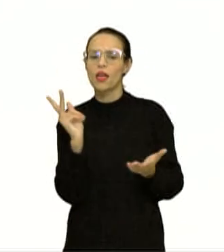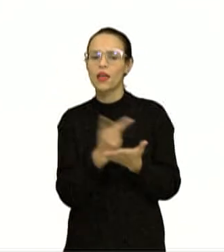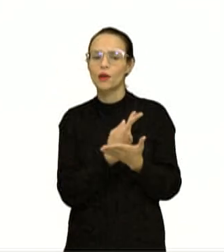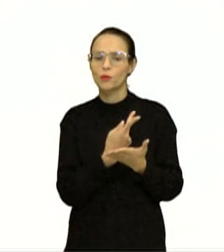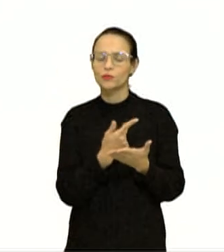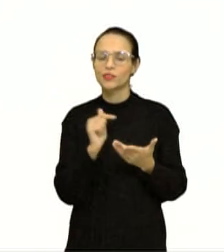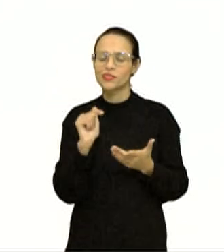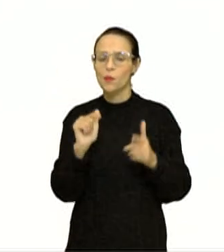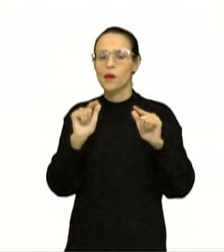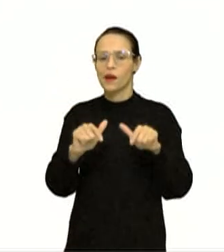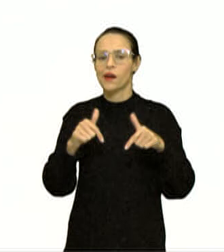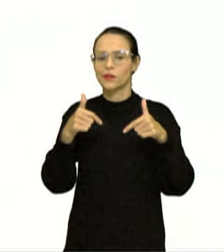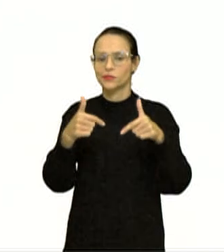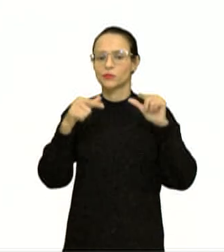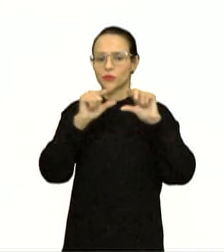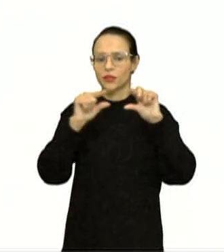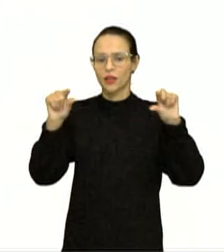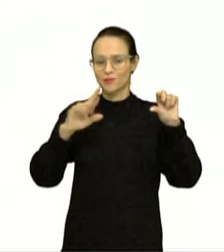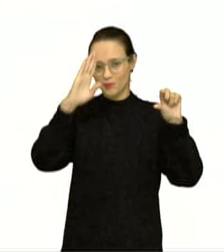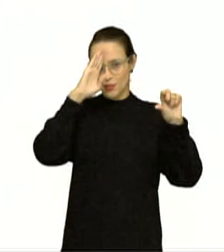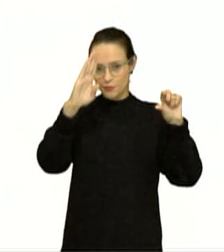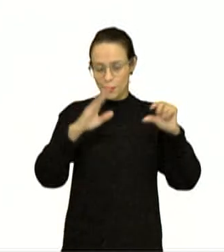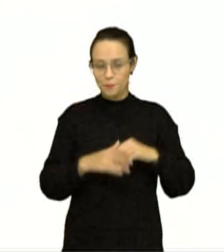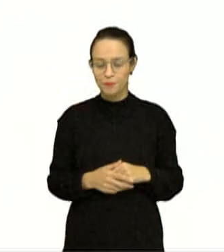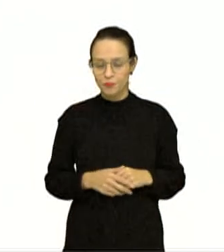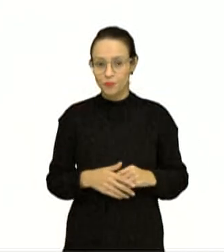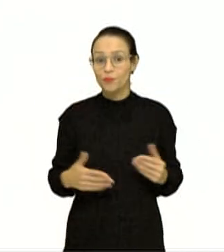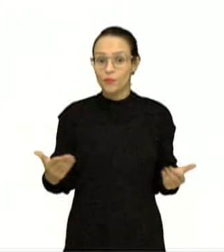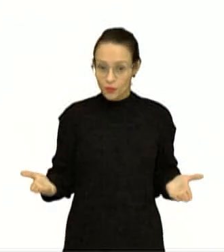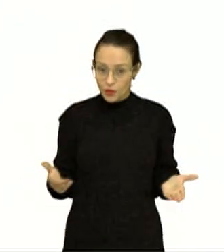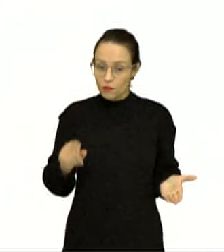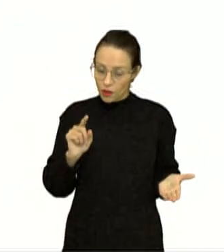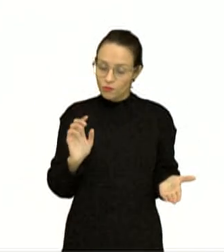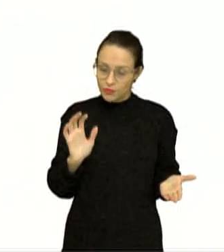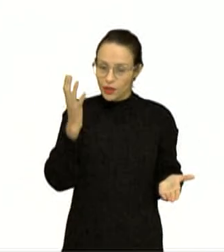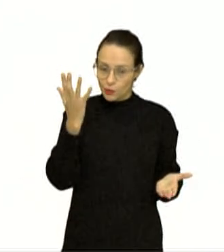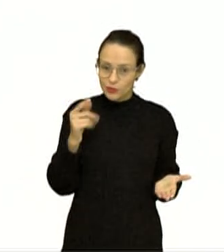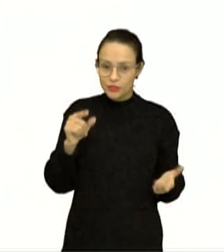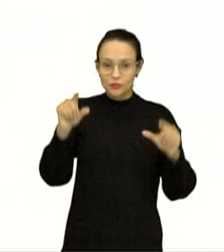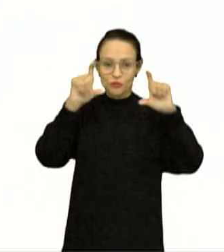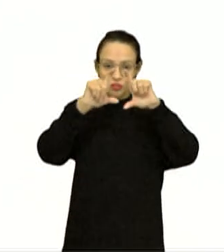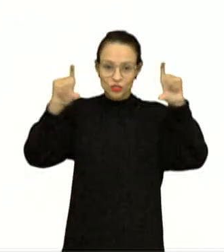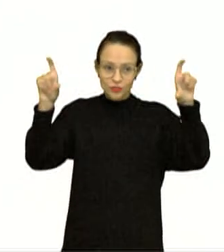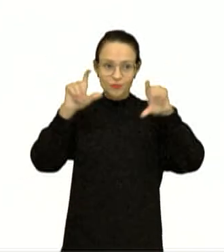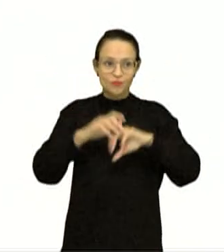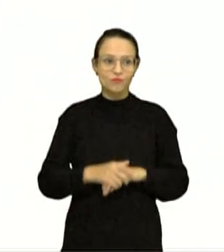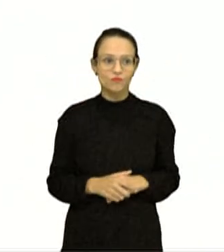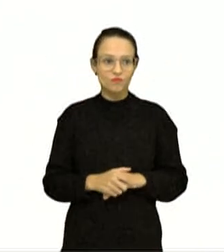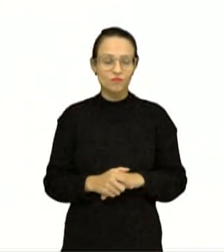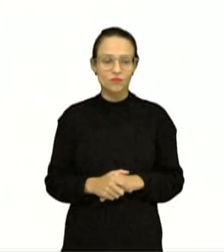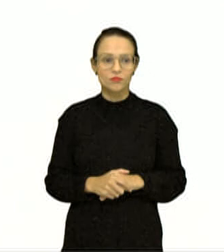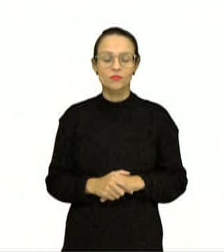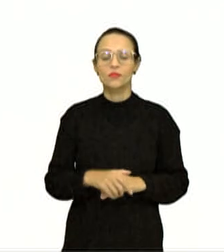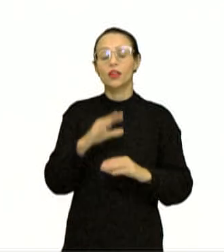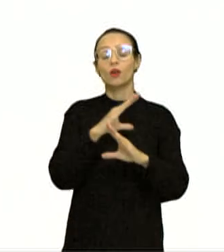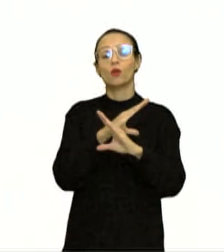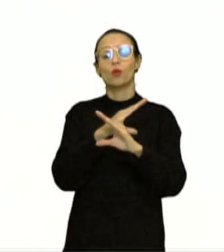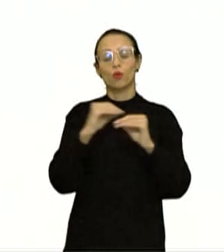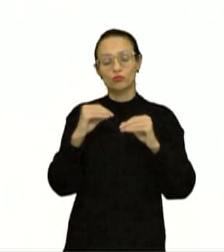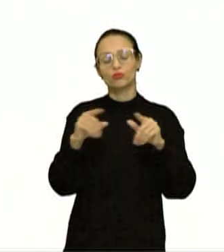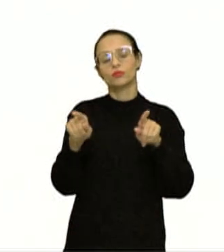ação descrita na oração principal. É bem o que aconteceu na nossa tira. São conjunções e